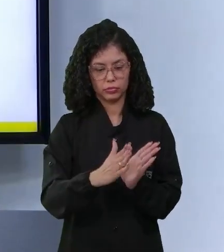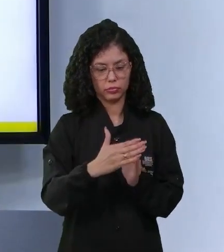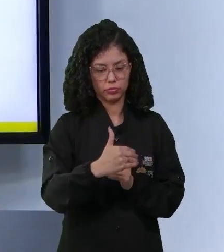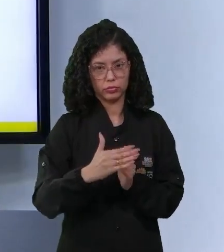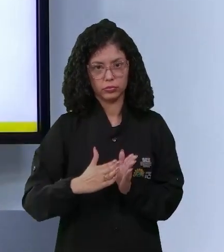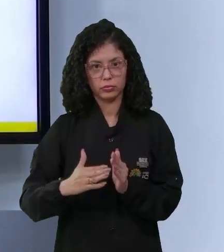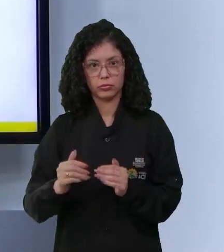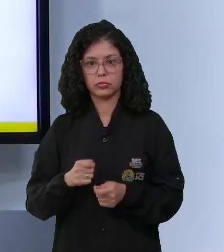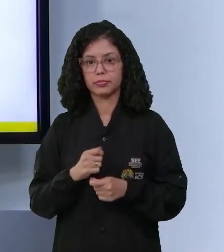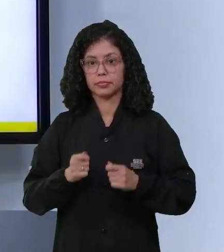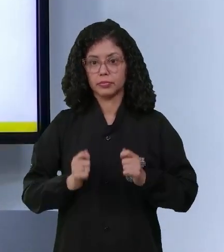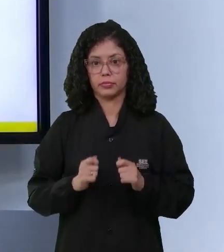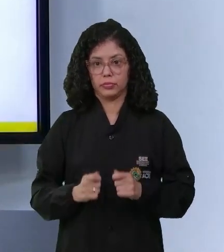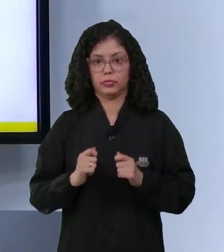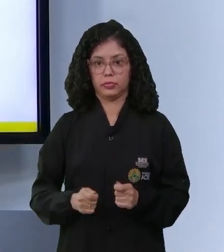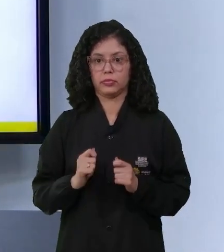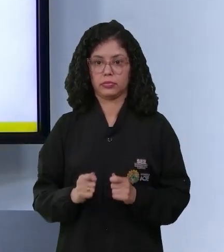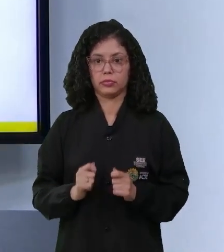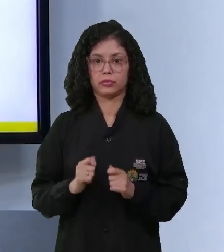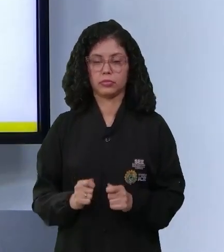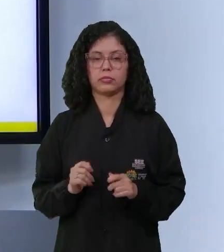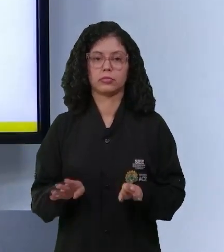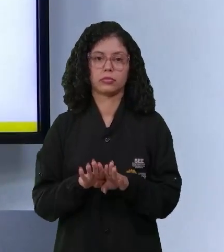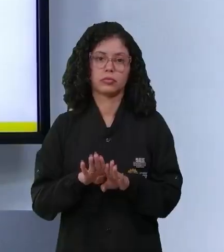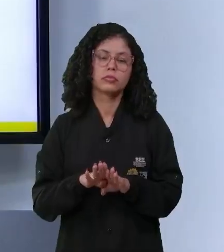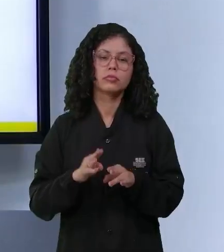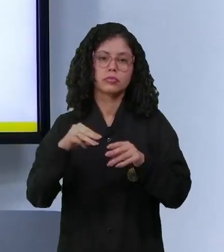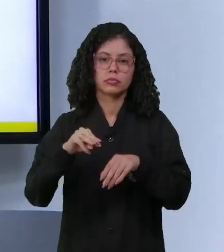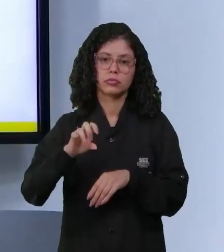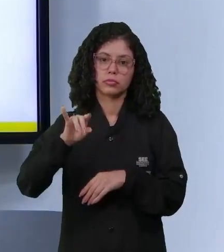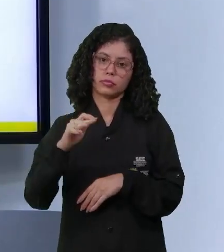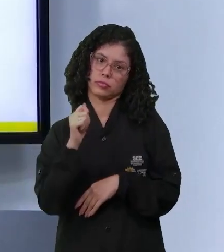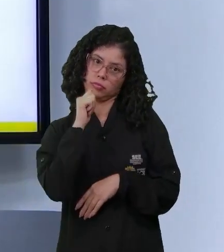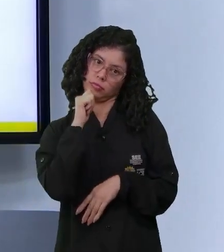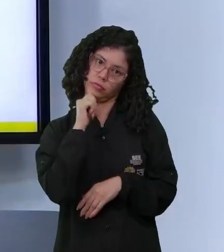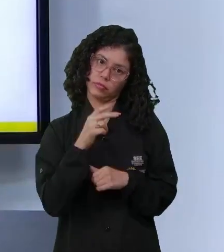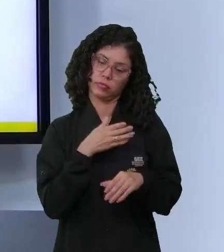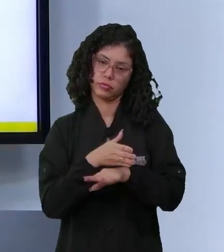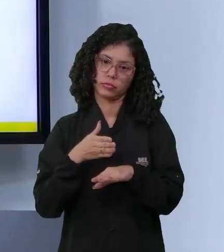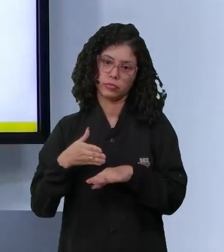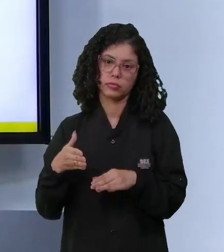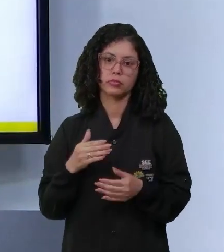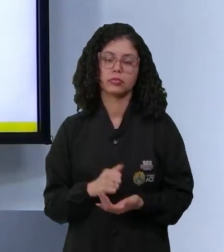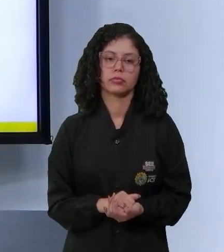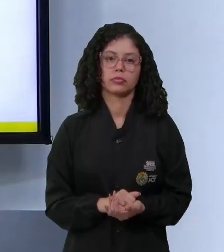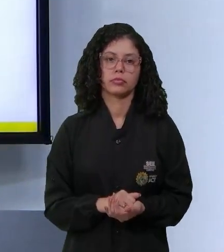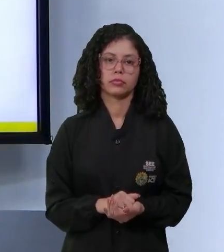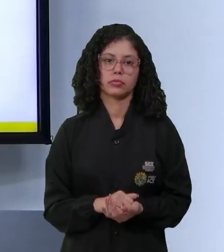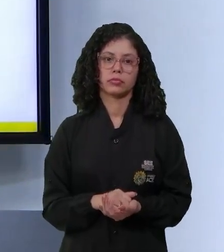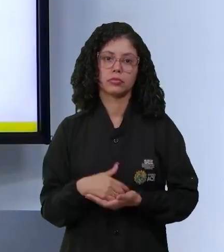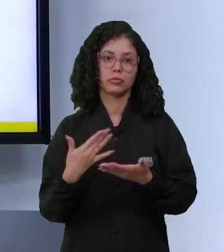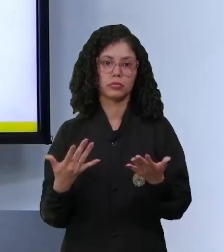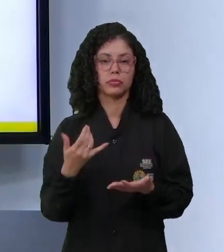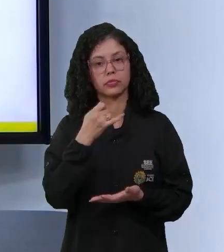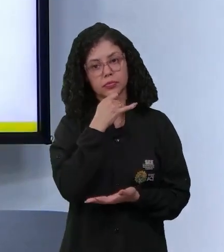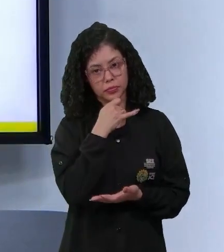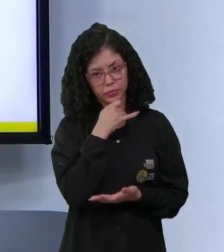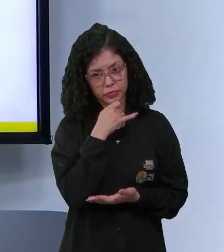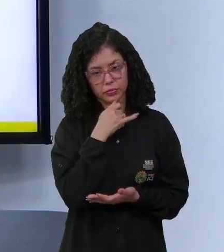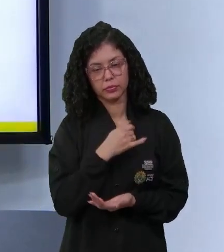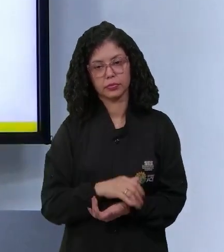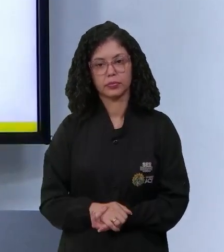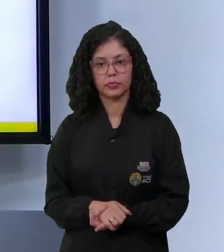ainda anda de charrete. Tem um museu imperial que você demora o dia todo para poder visitar. Então, é um exemplo